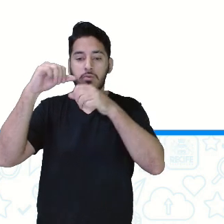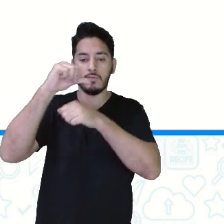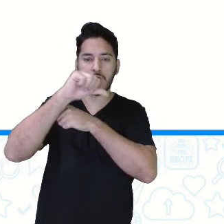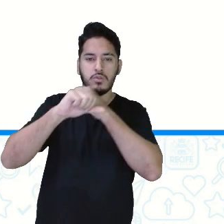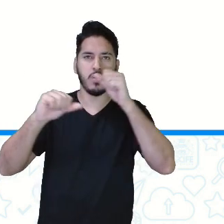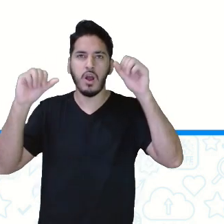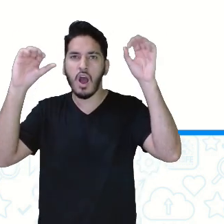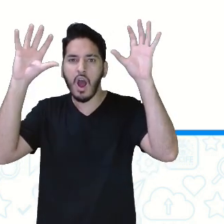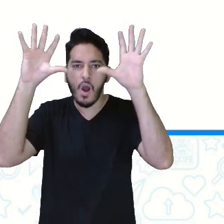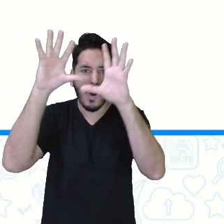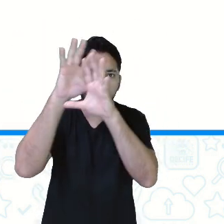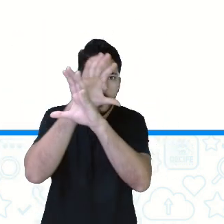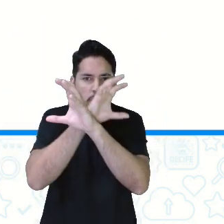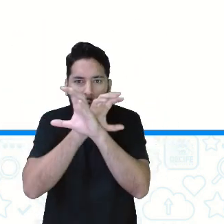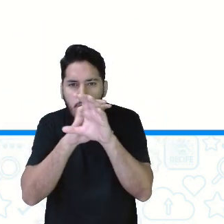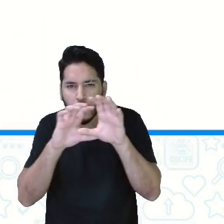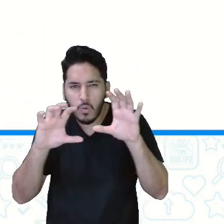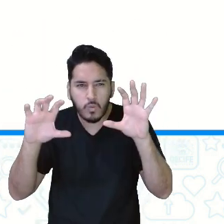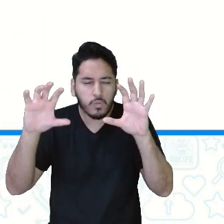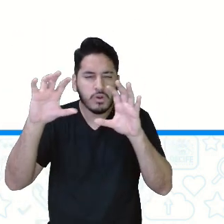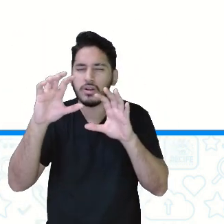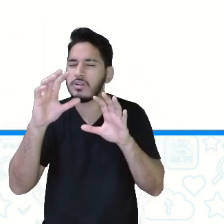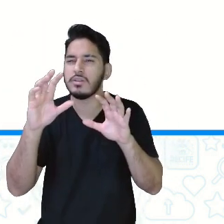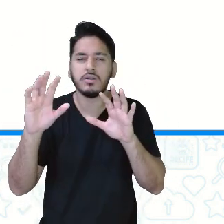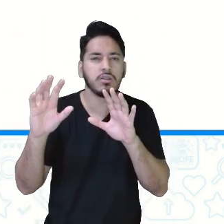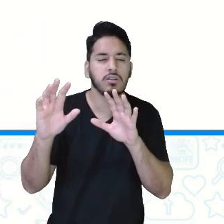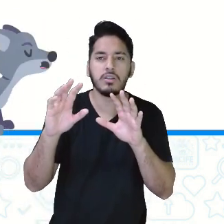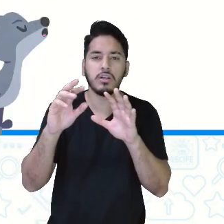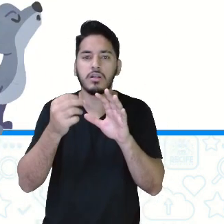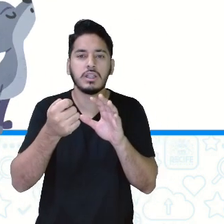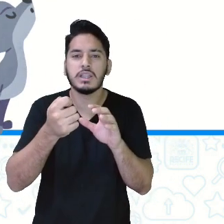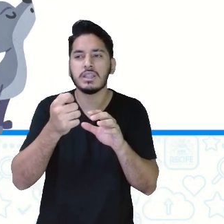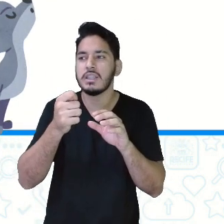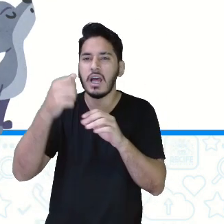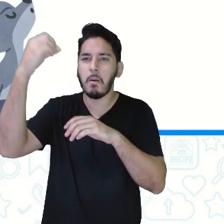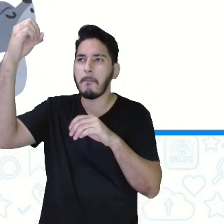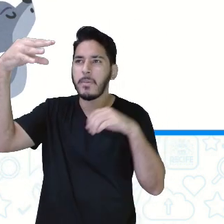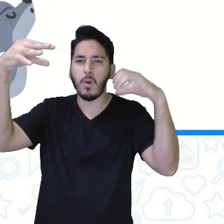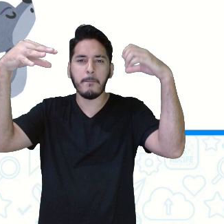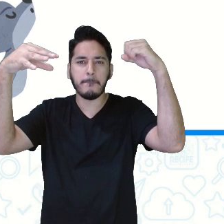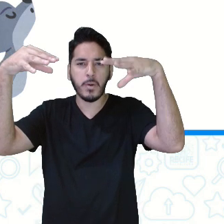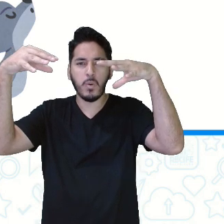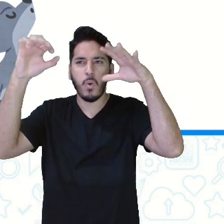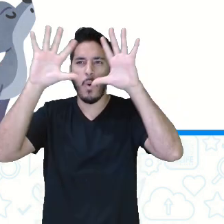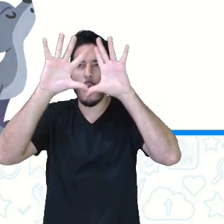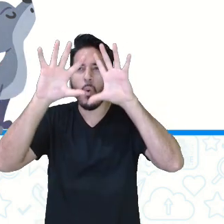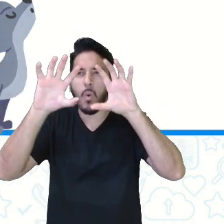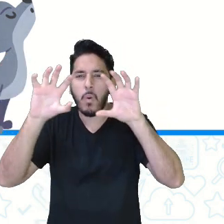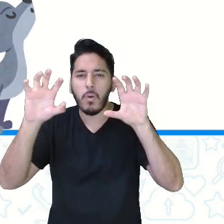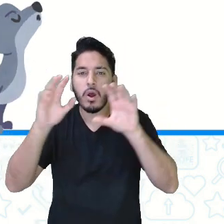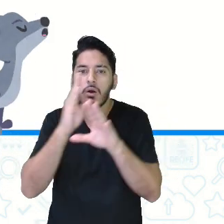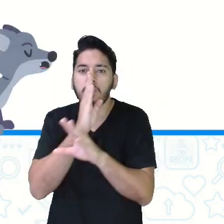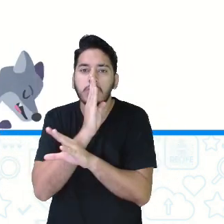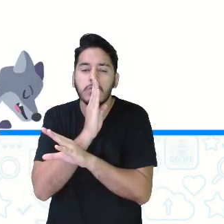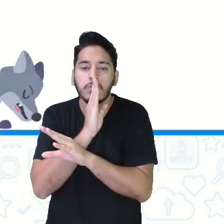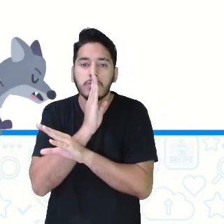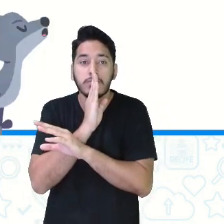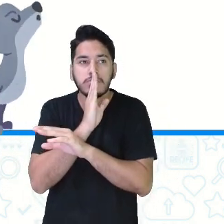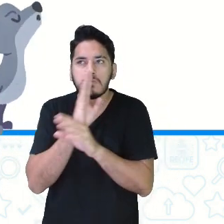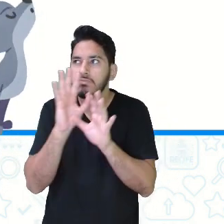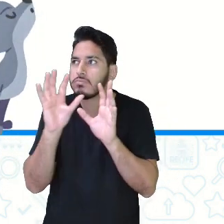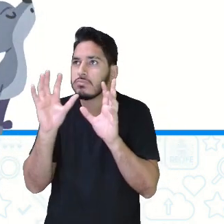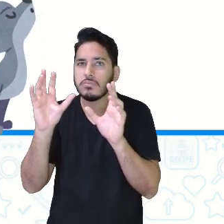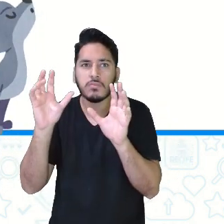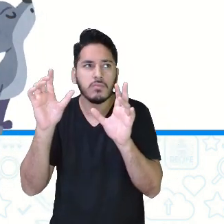densa neblina. Mal se vislumbrava a luz dos postes de iluminação. O silêncio reinava